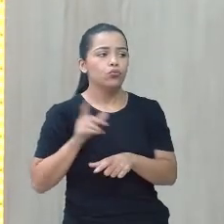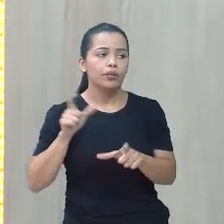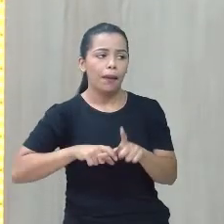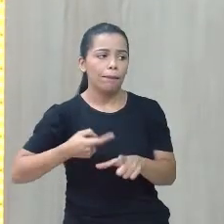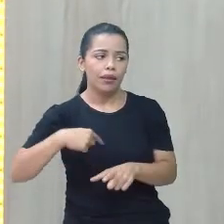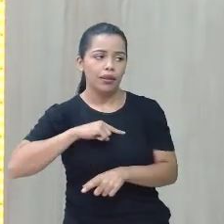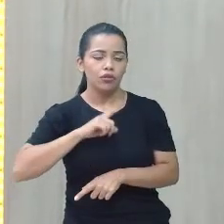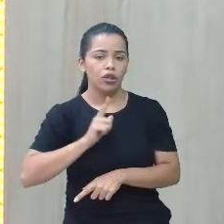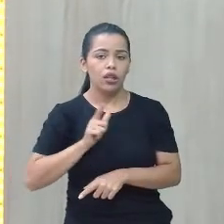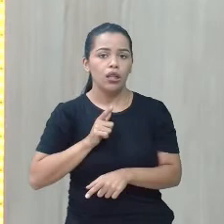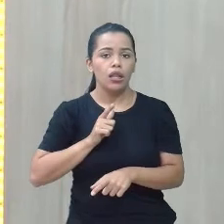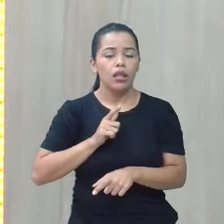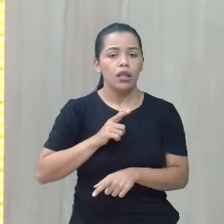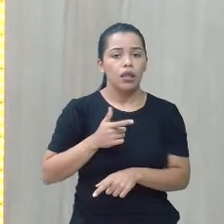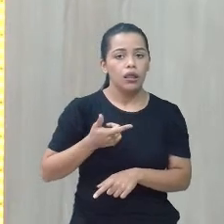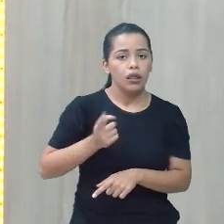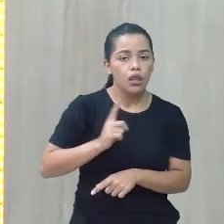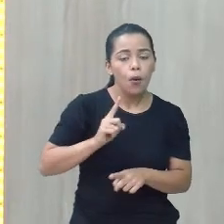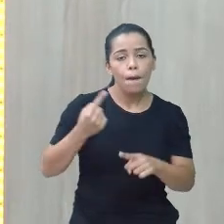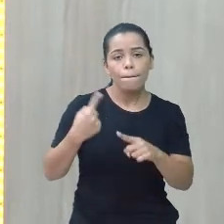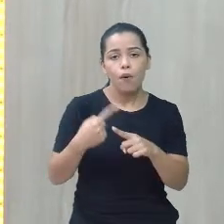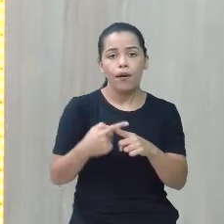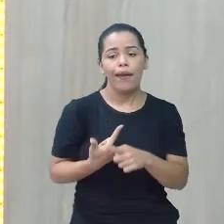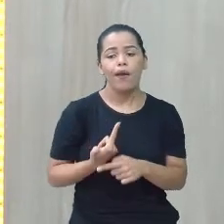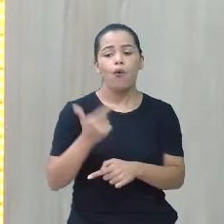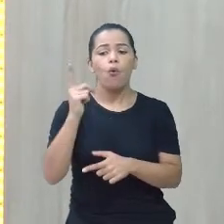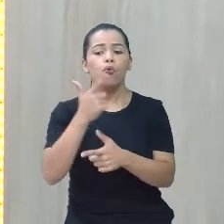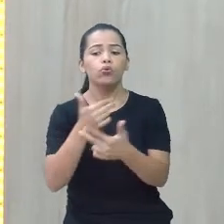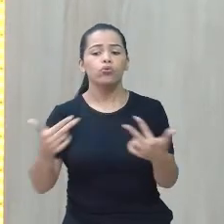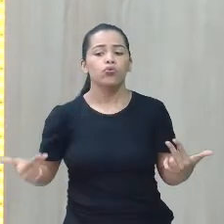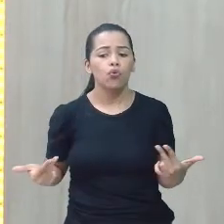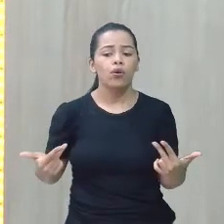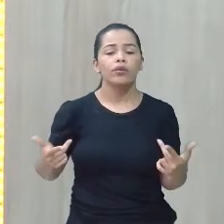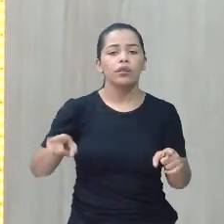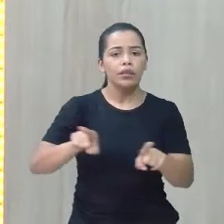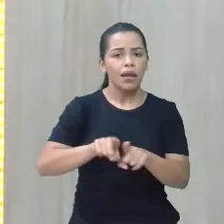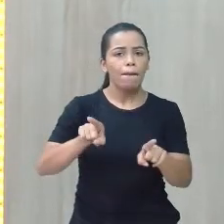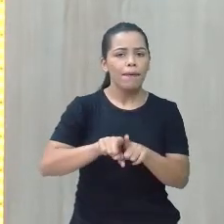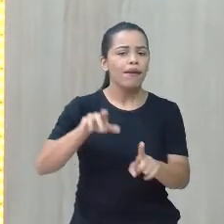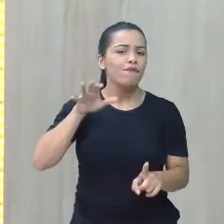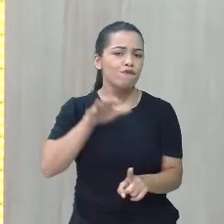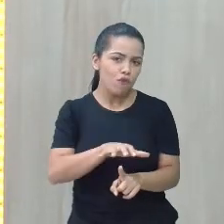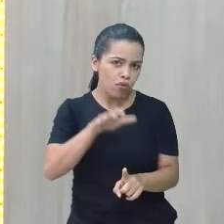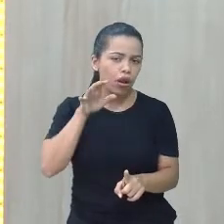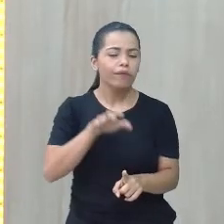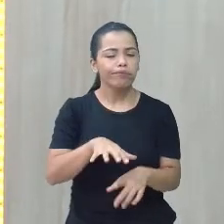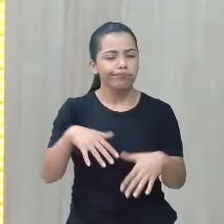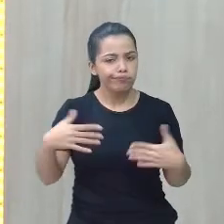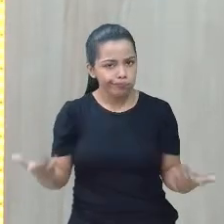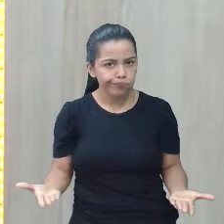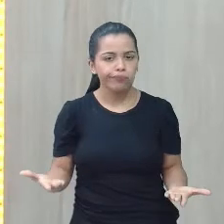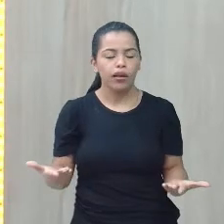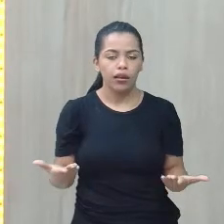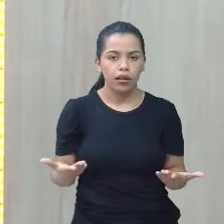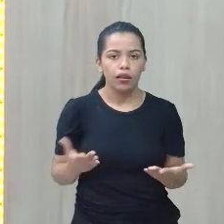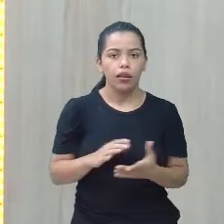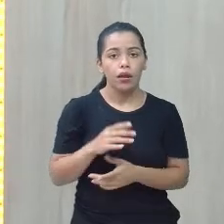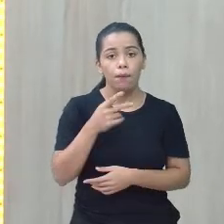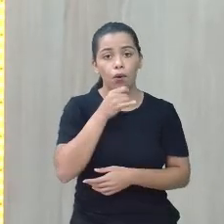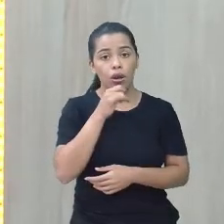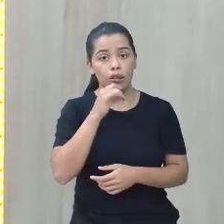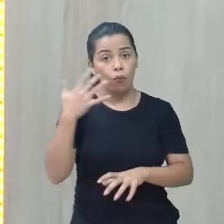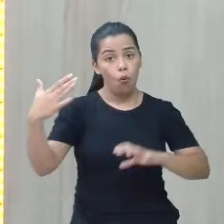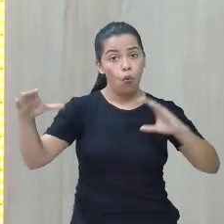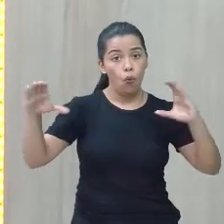outros fatores intervêm, né? Principalmente no clima, que foi o exemplo que o Tiago trouxe, outros fatores intervêm nesse clima. Então, quando a